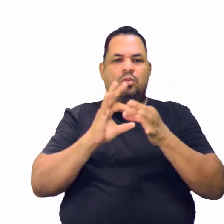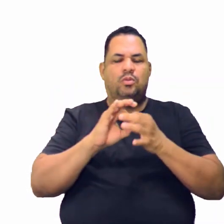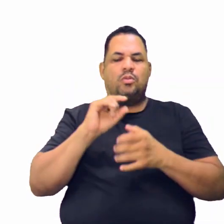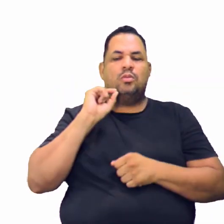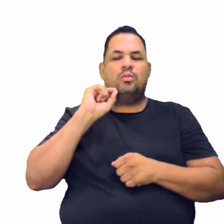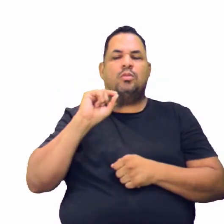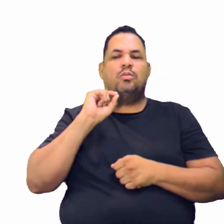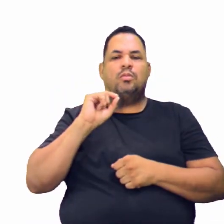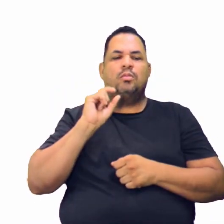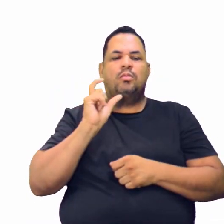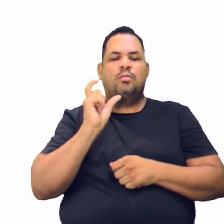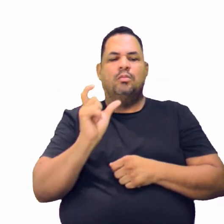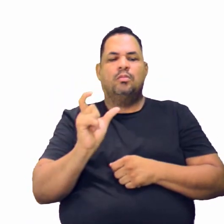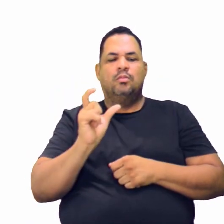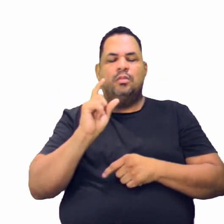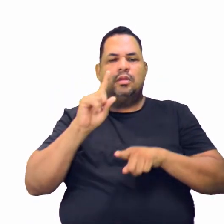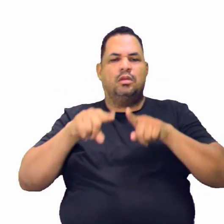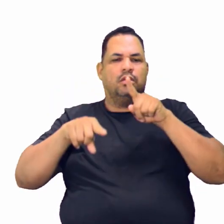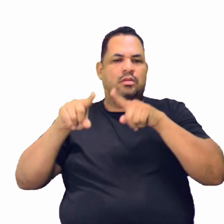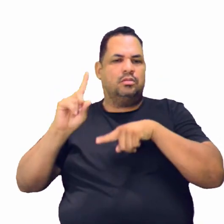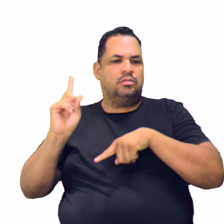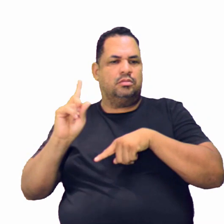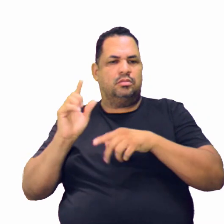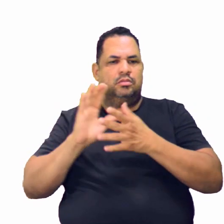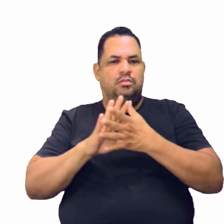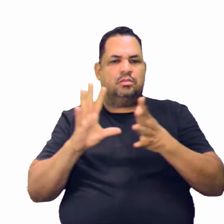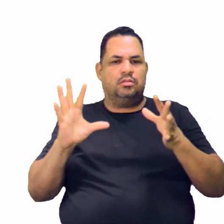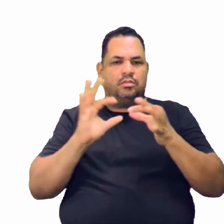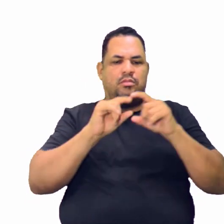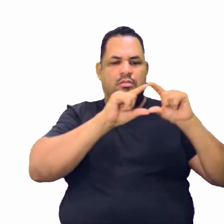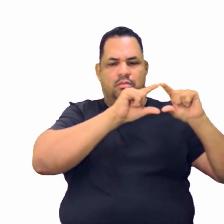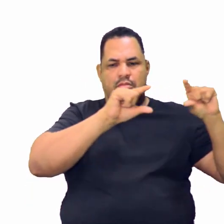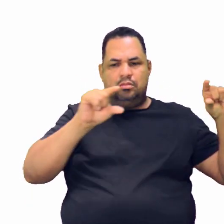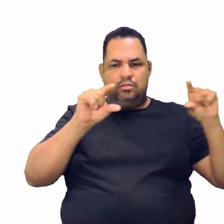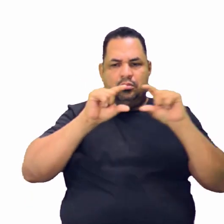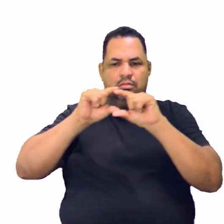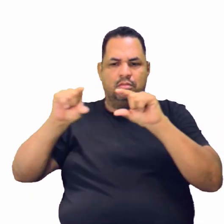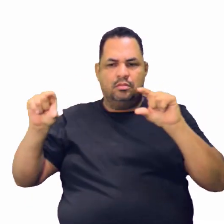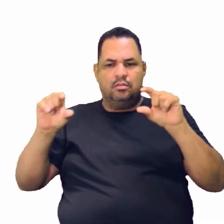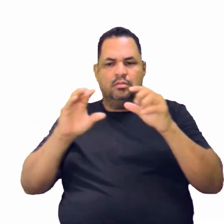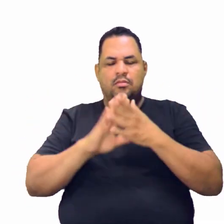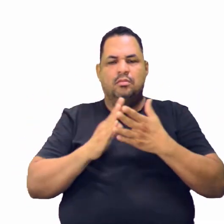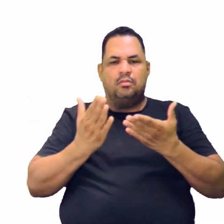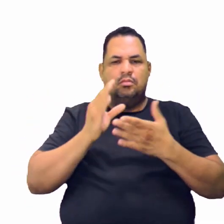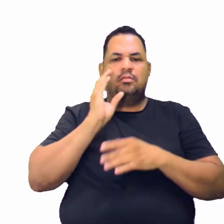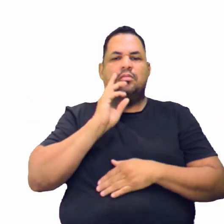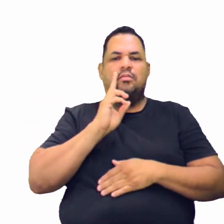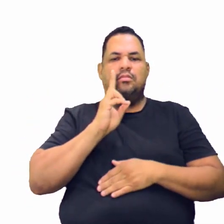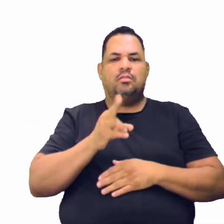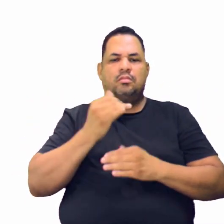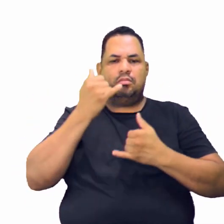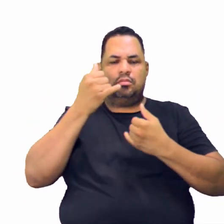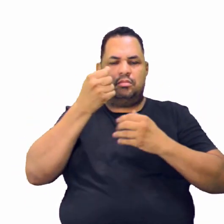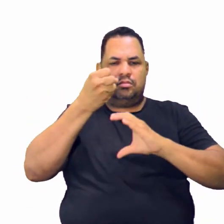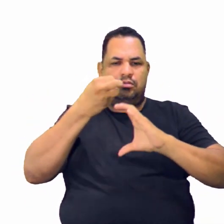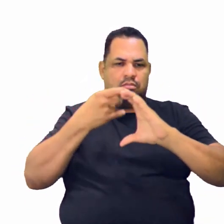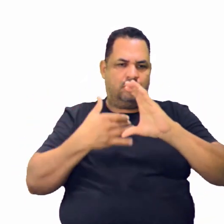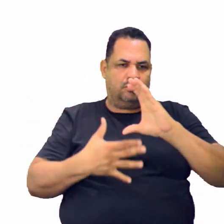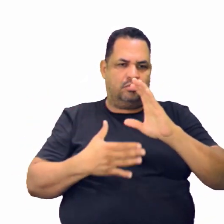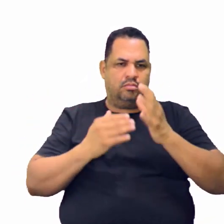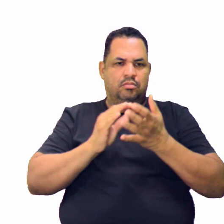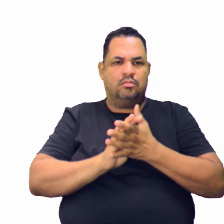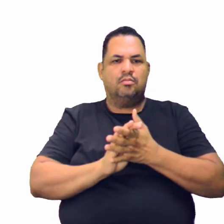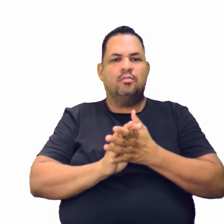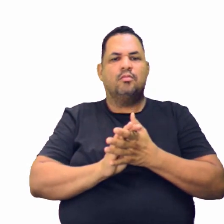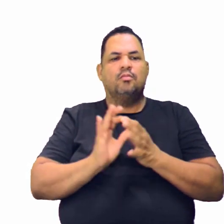é a conjunção, né? Palavra invariável que liga as orações ou palavras da mesma função. Ó, as